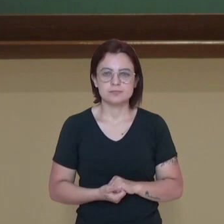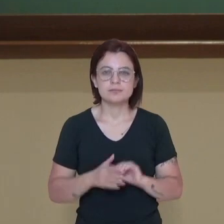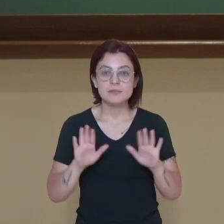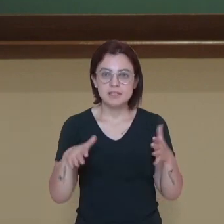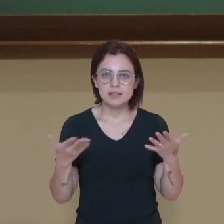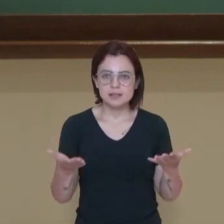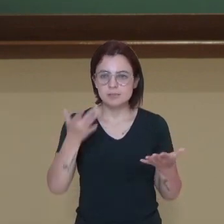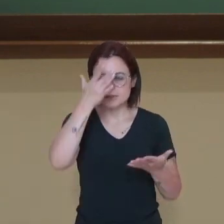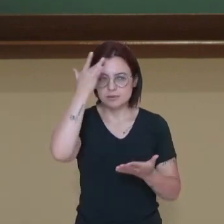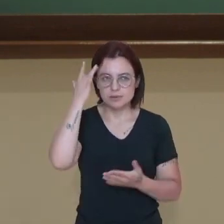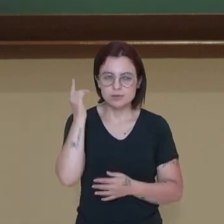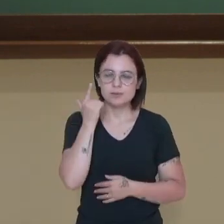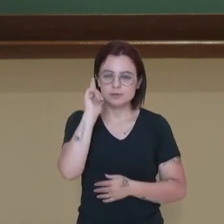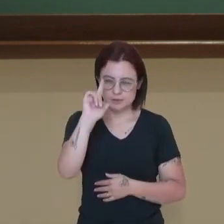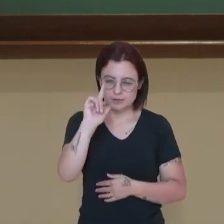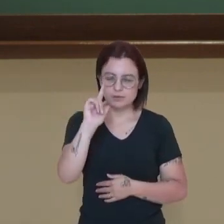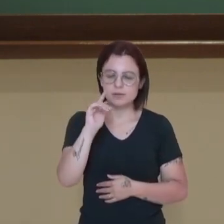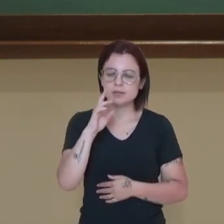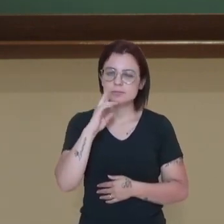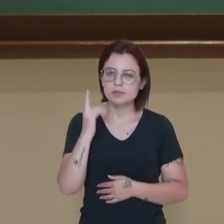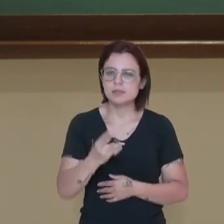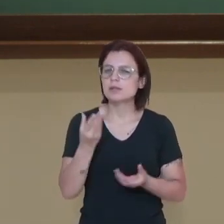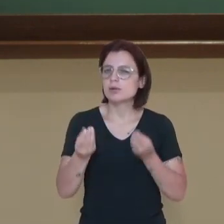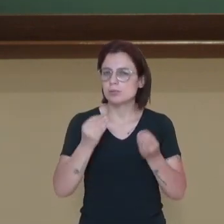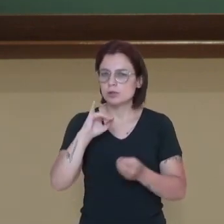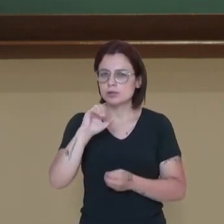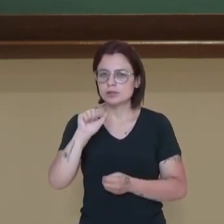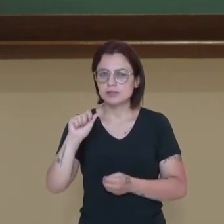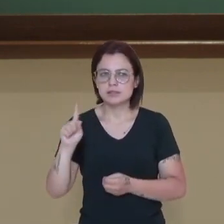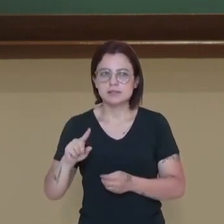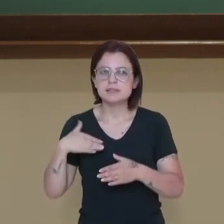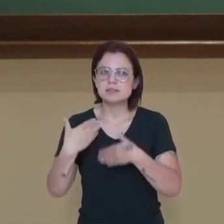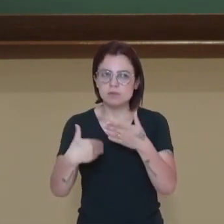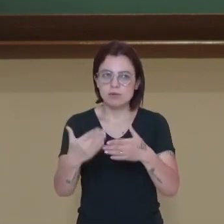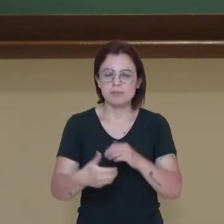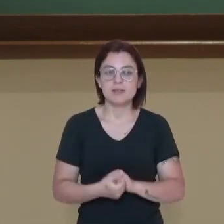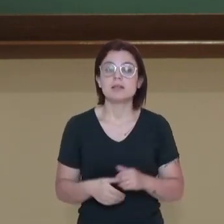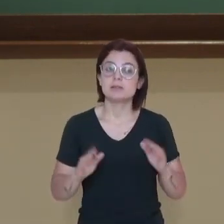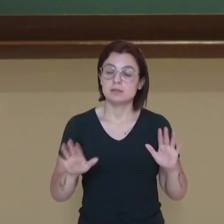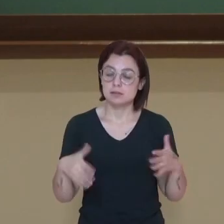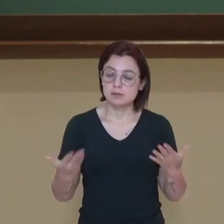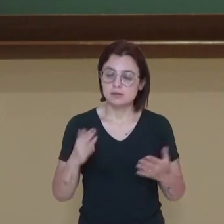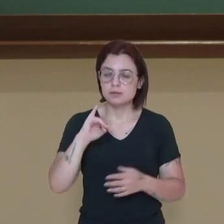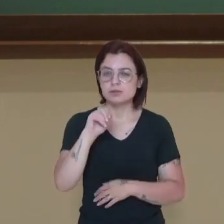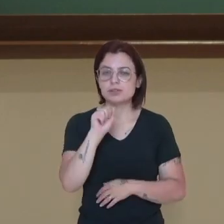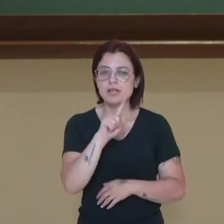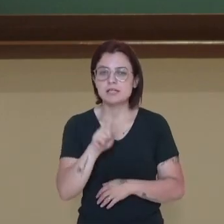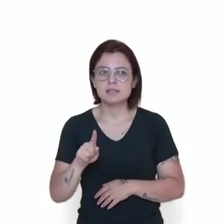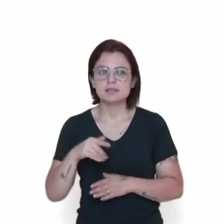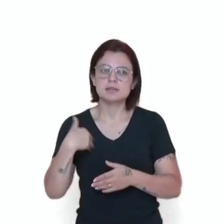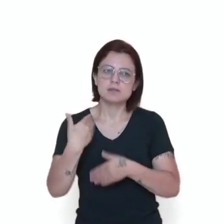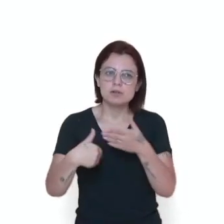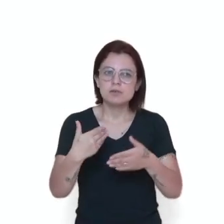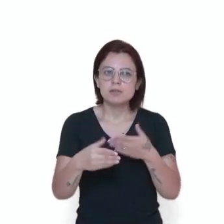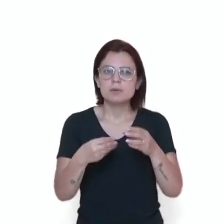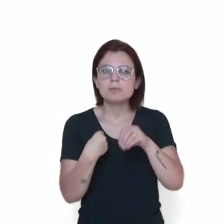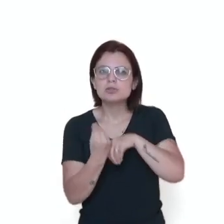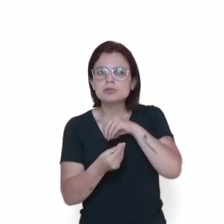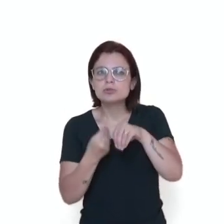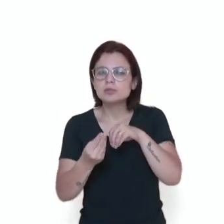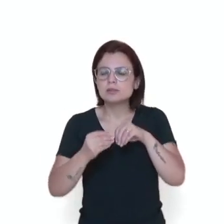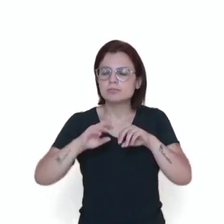E aí, galera, como o jazz se desenvolveu? O jazz se desenvolveu com a mistura de